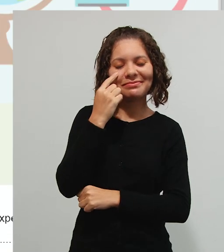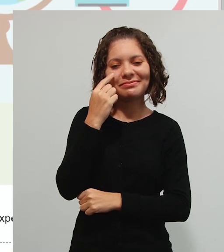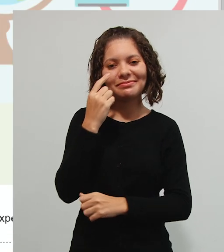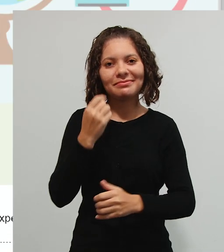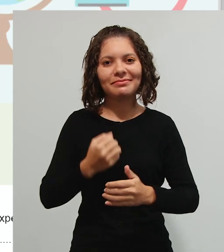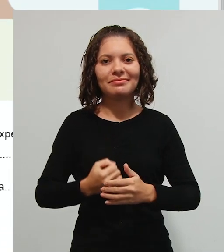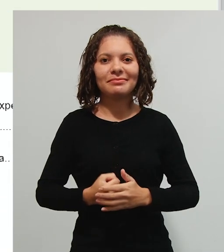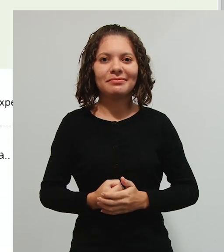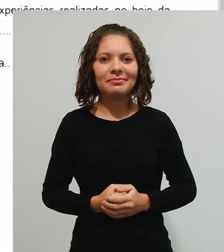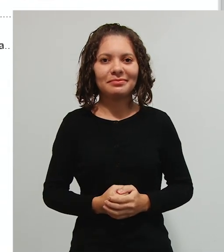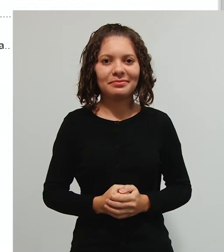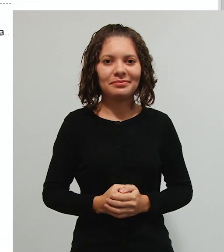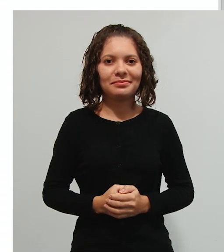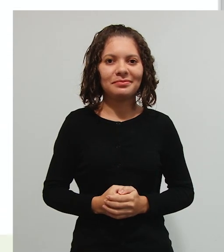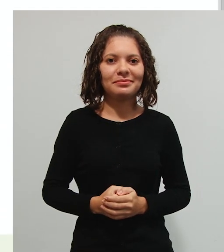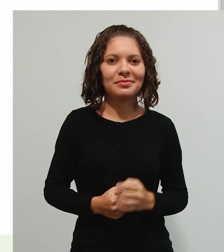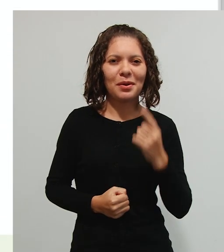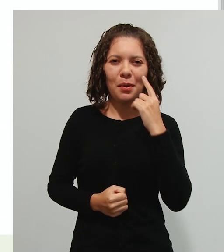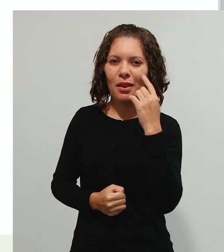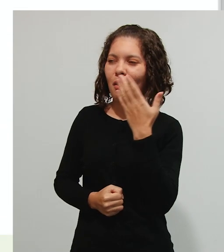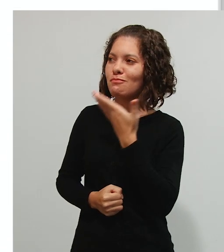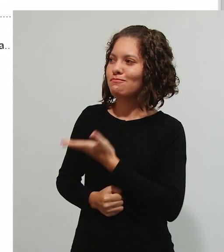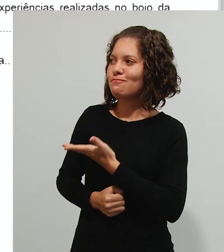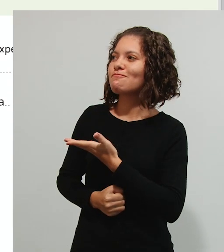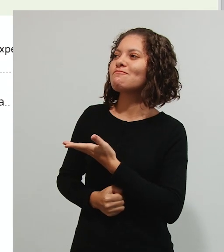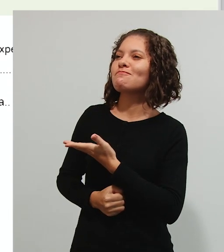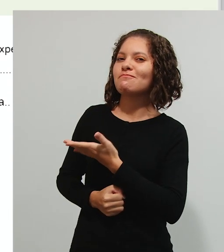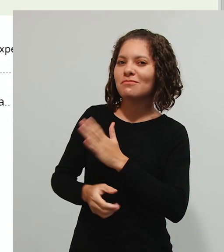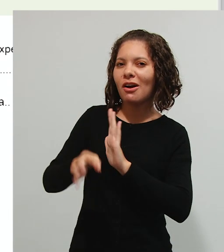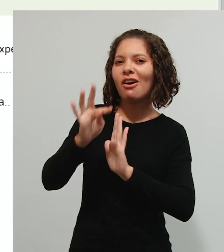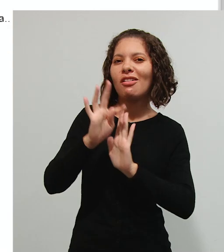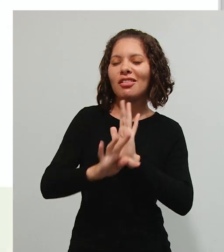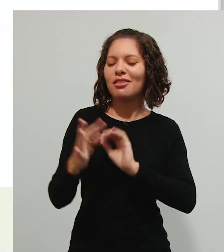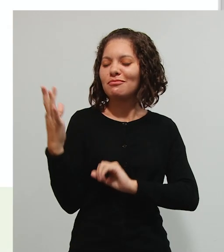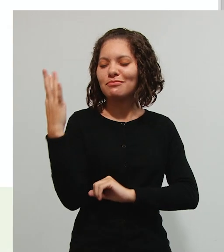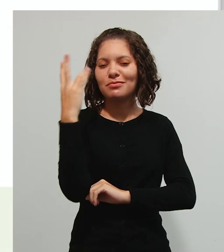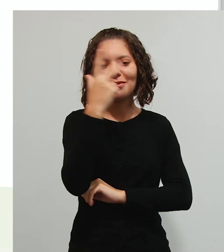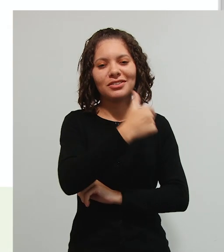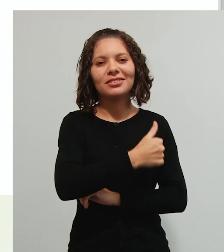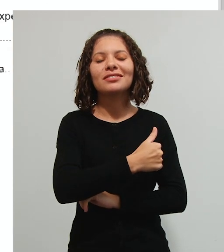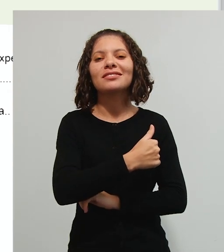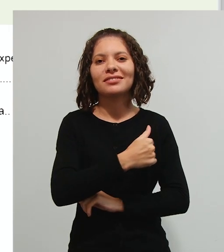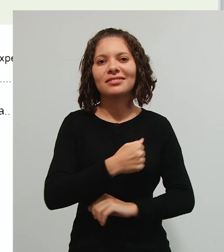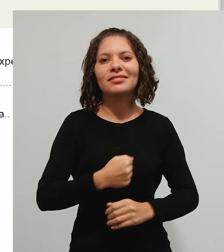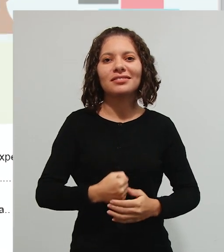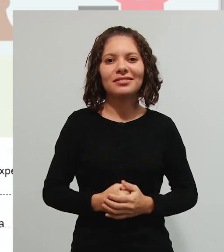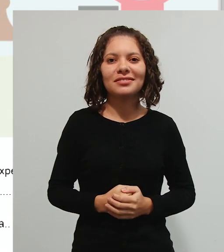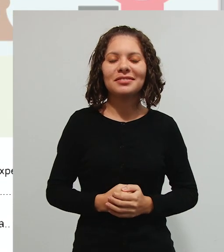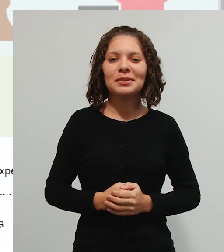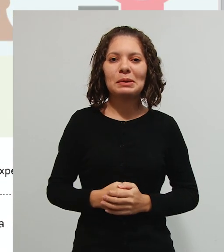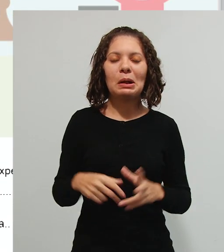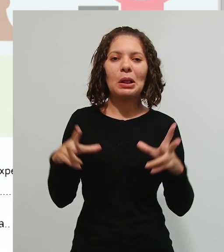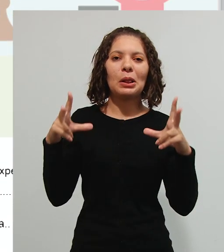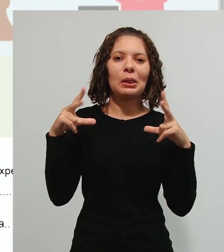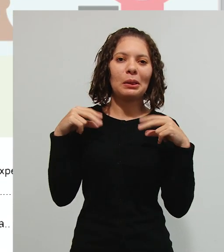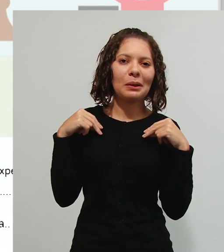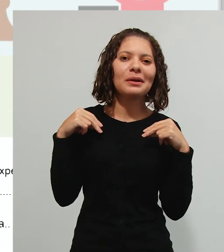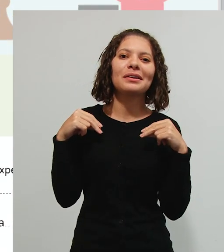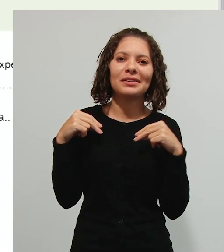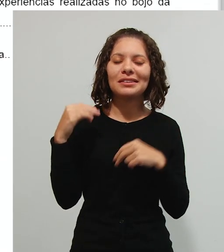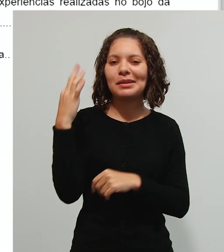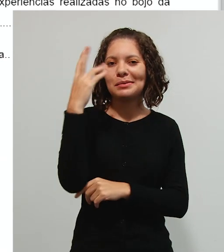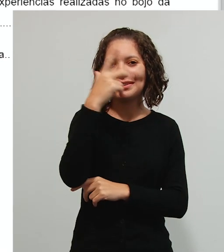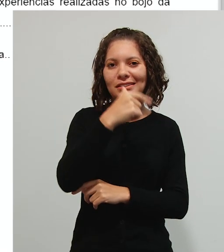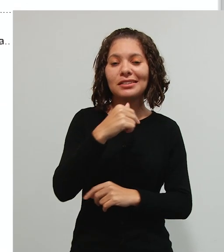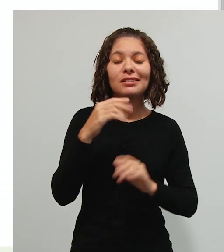Então, olha só o que eu tenho, como tá meu texto. Ai, que bonitinho. Não é lindo? Olha só. E